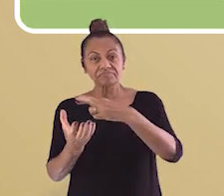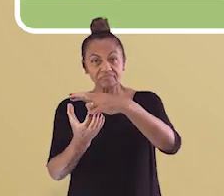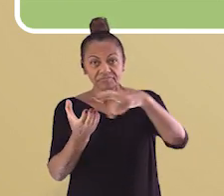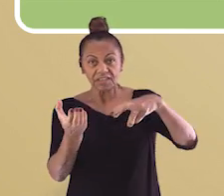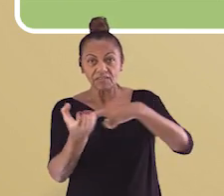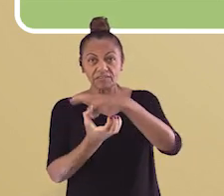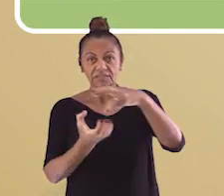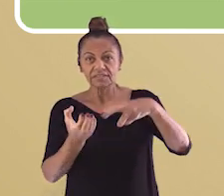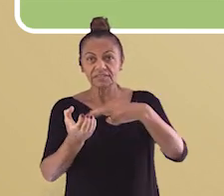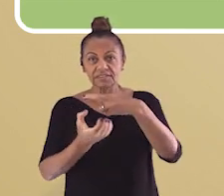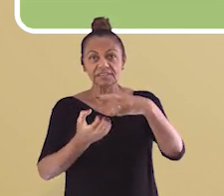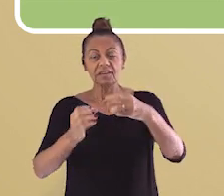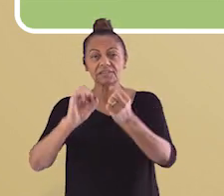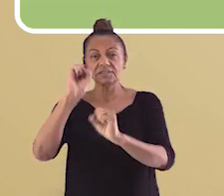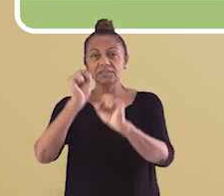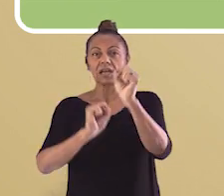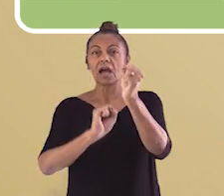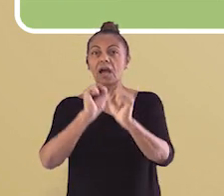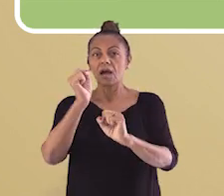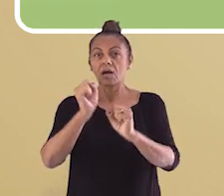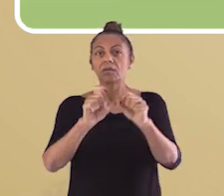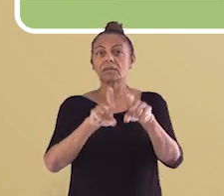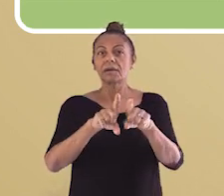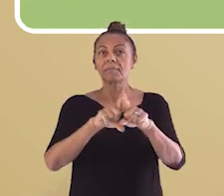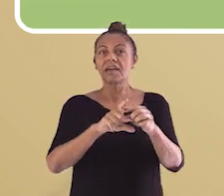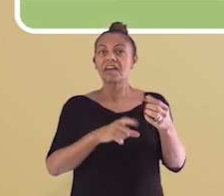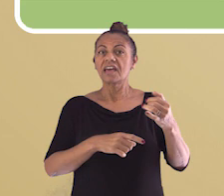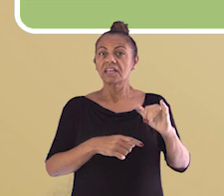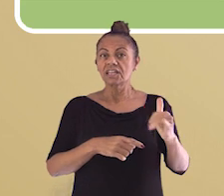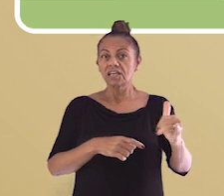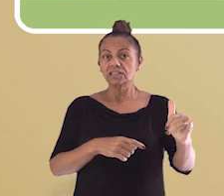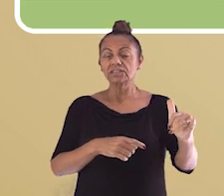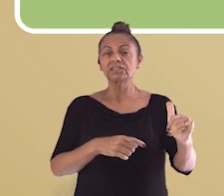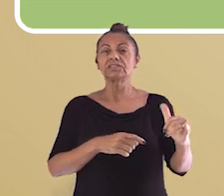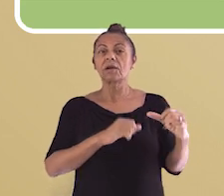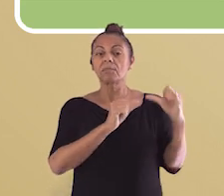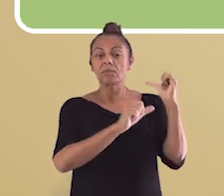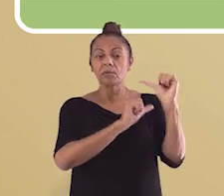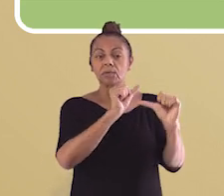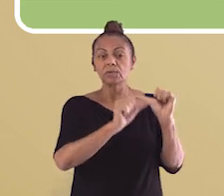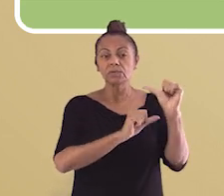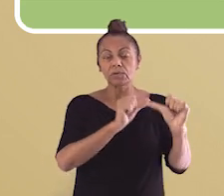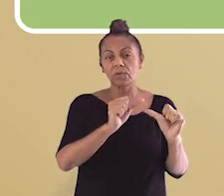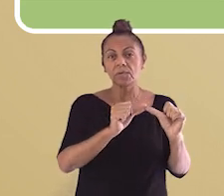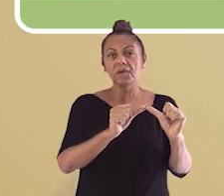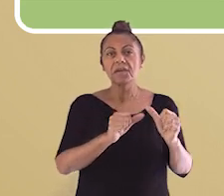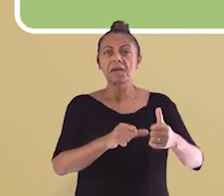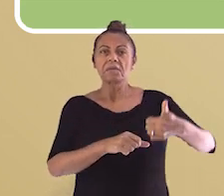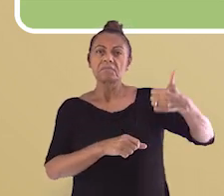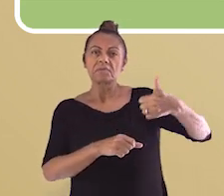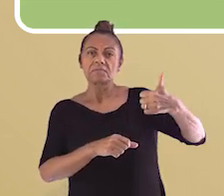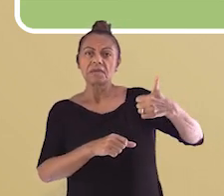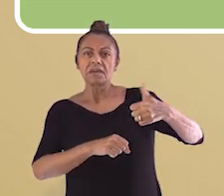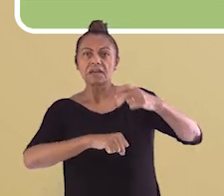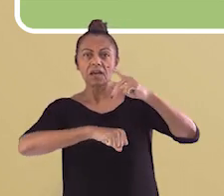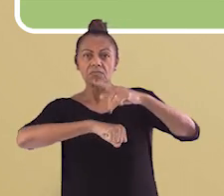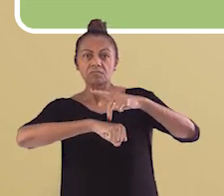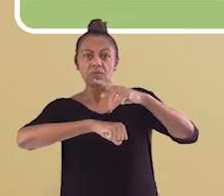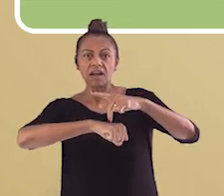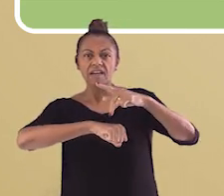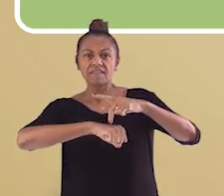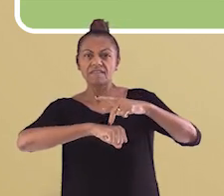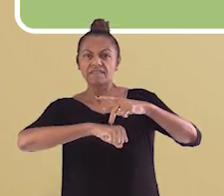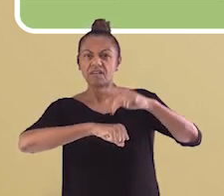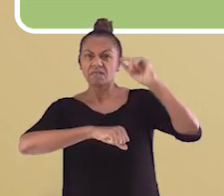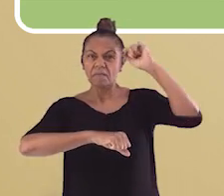energia também mudaram bastante. Enquanto na primeira, a fonte energética principal era o carvão mineral,